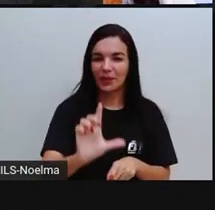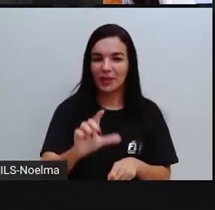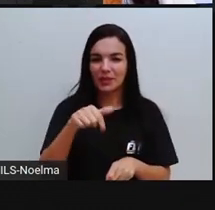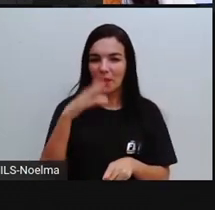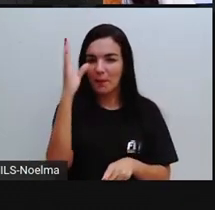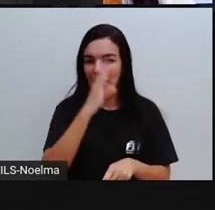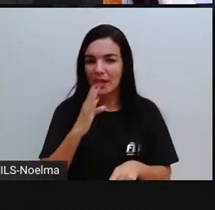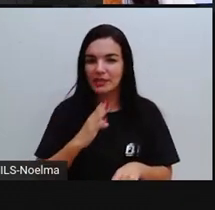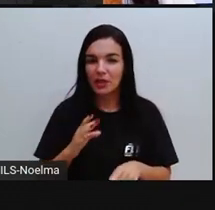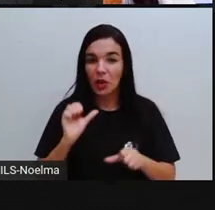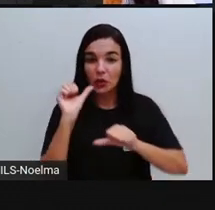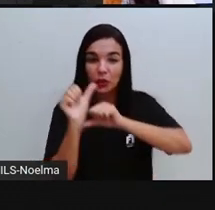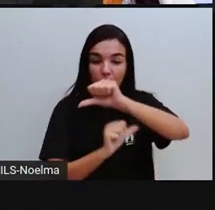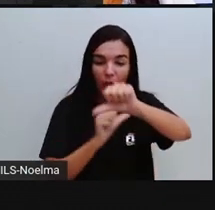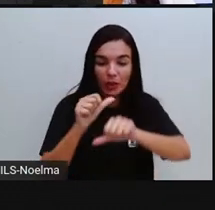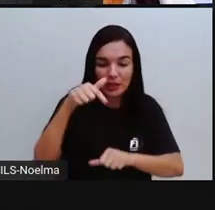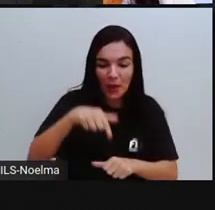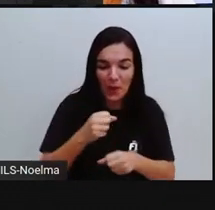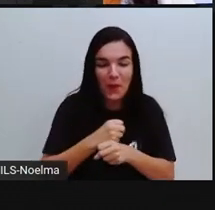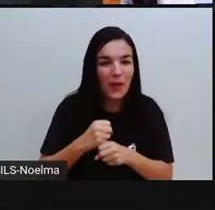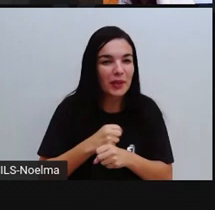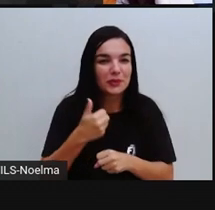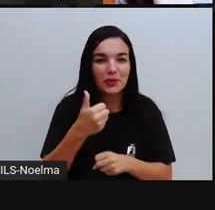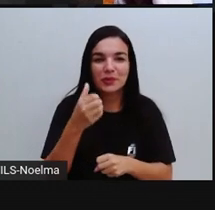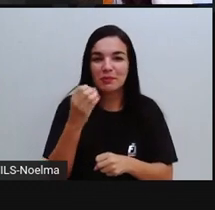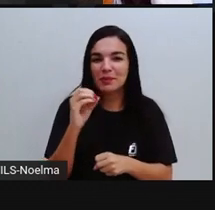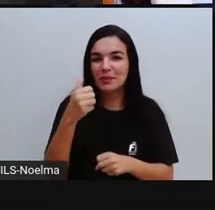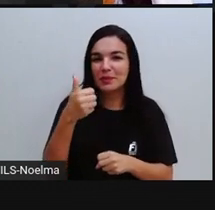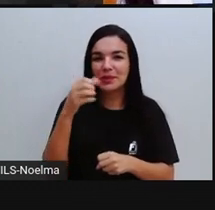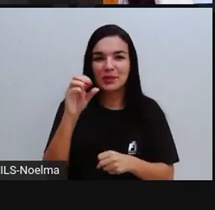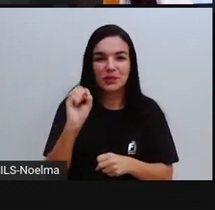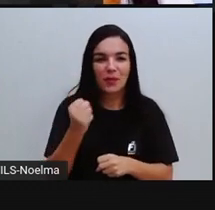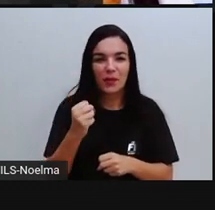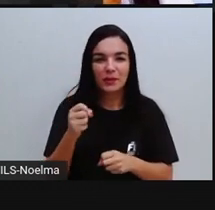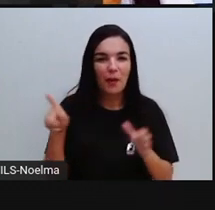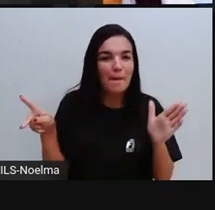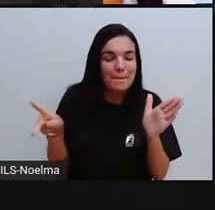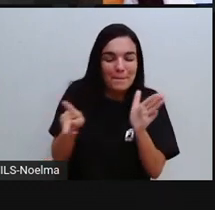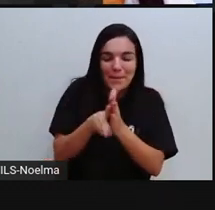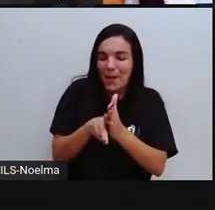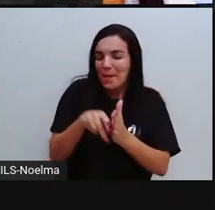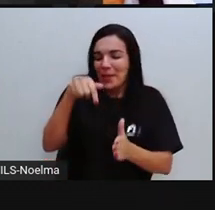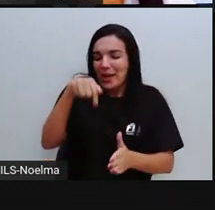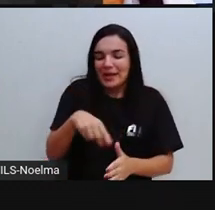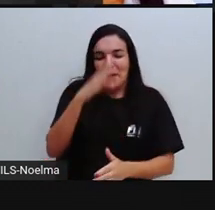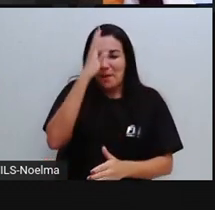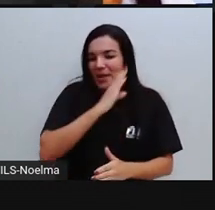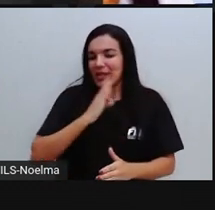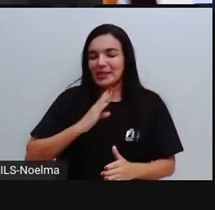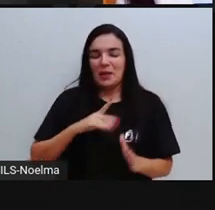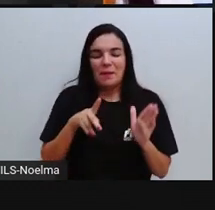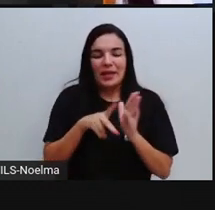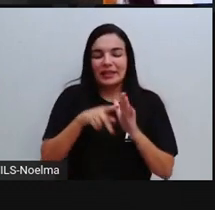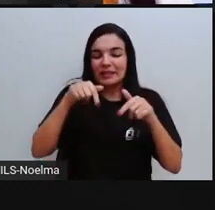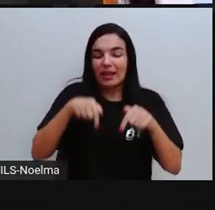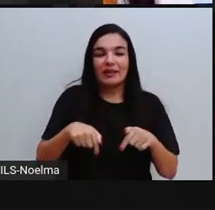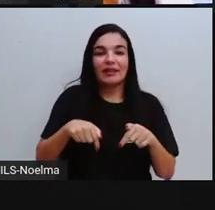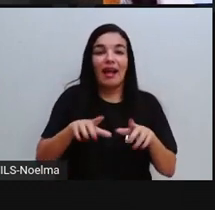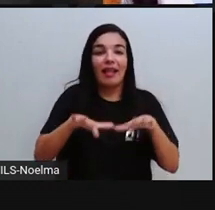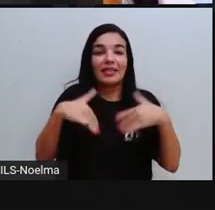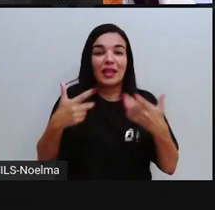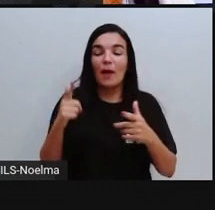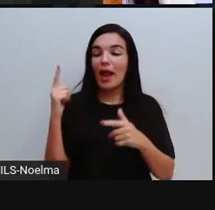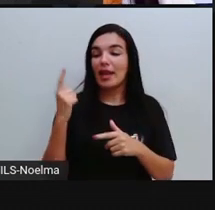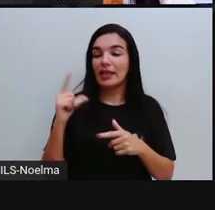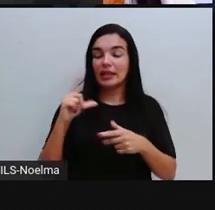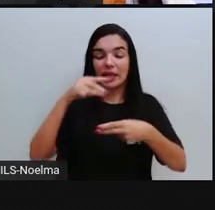ano de 2018, patrimônio imaterial brasileiro, né? Essa literatura de cordel, que hoje não